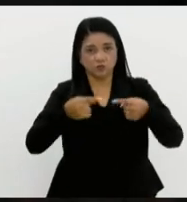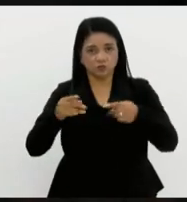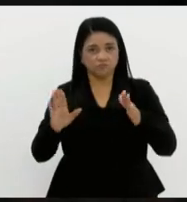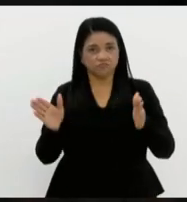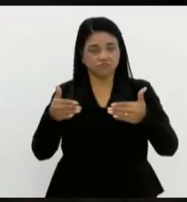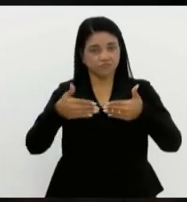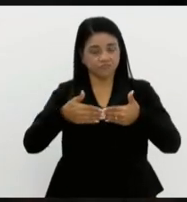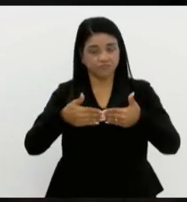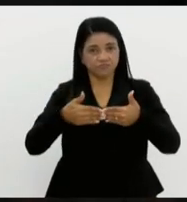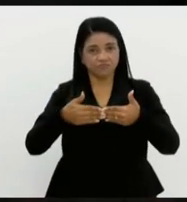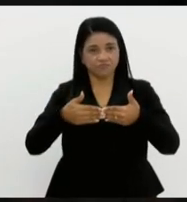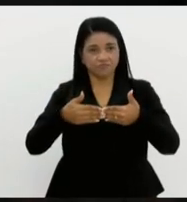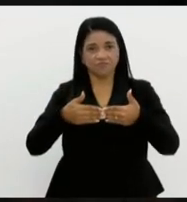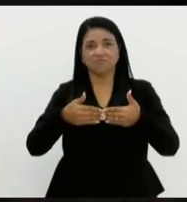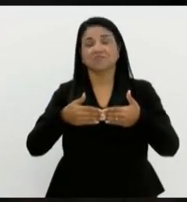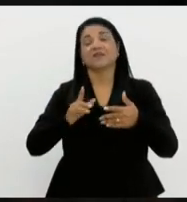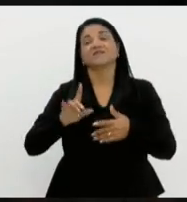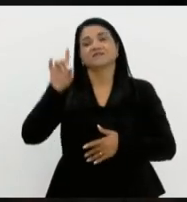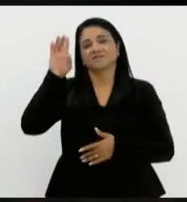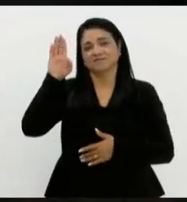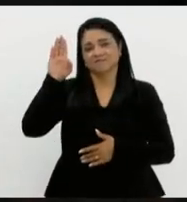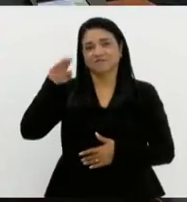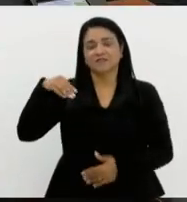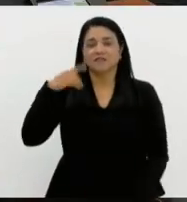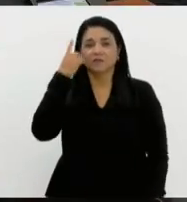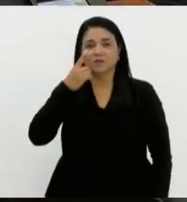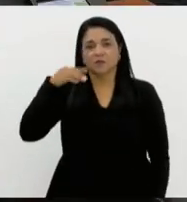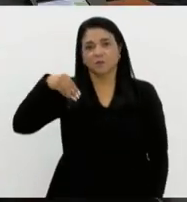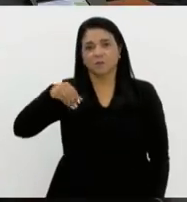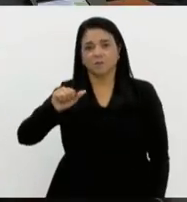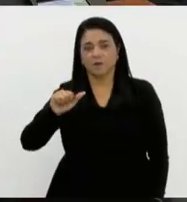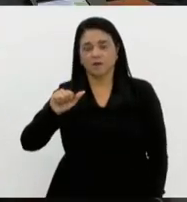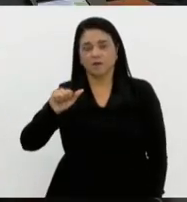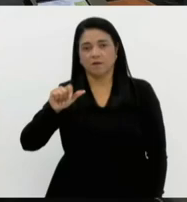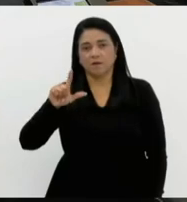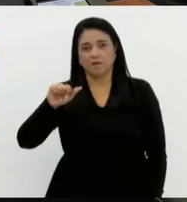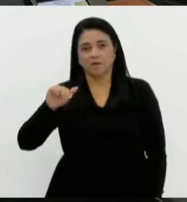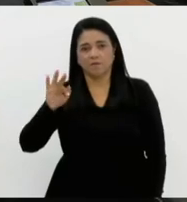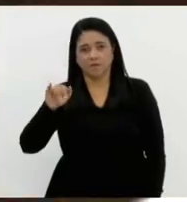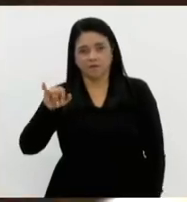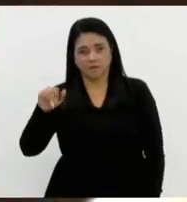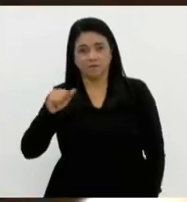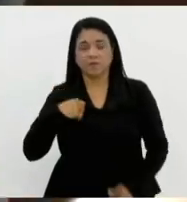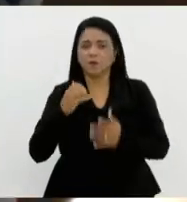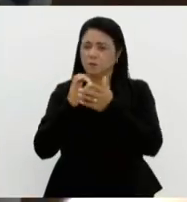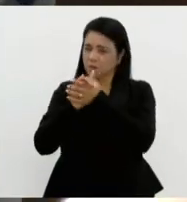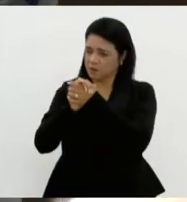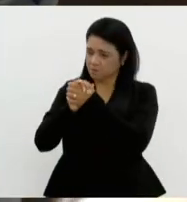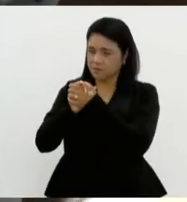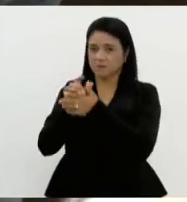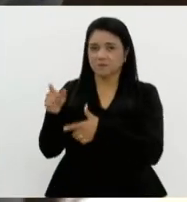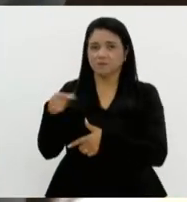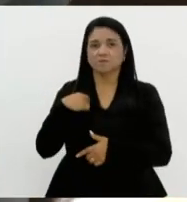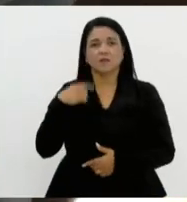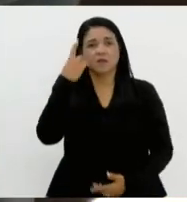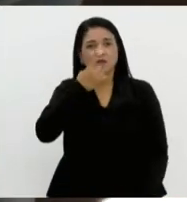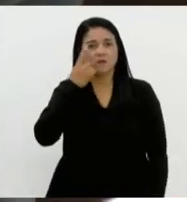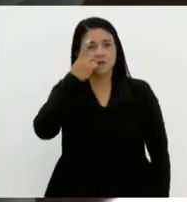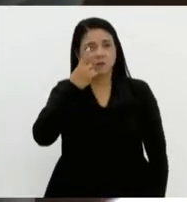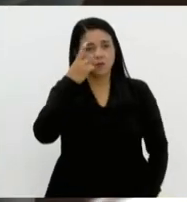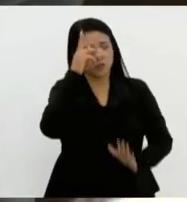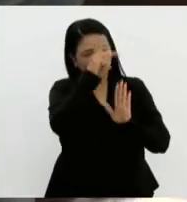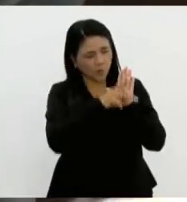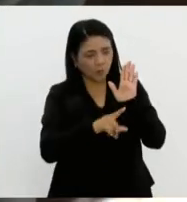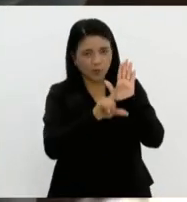discutir, deputado Samuel Malafaia. Presidente, quero parabenizar nossa deputada que fez esse